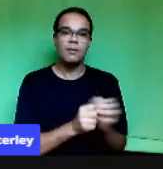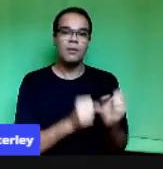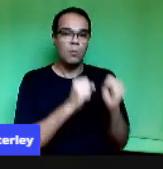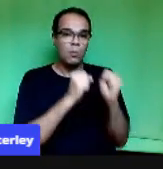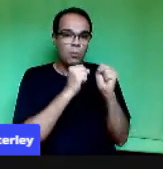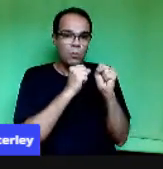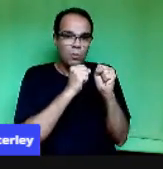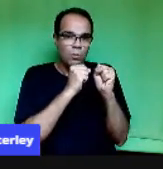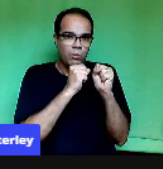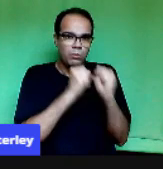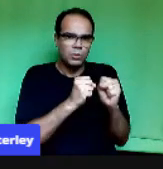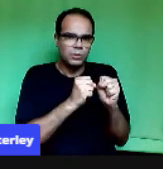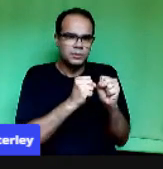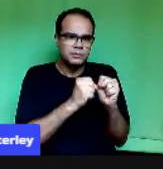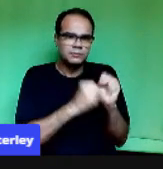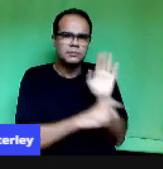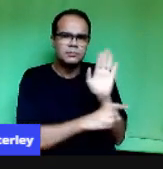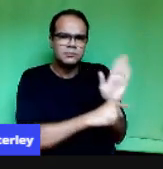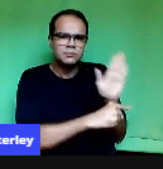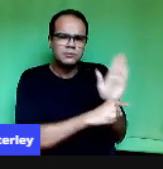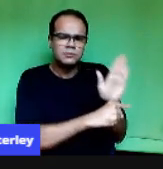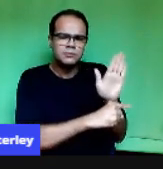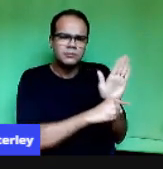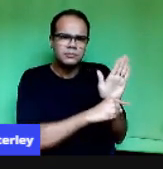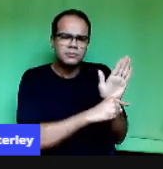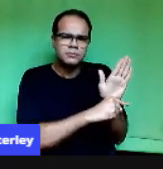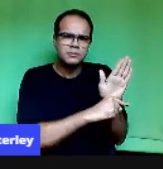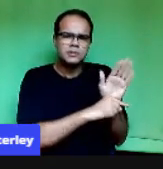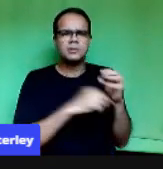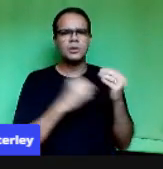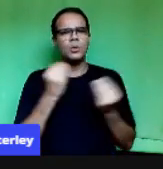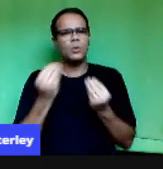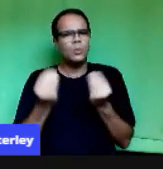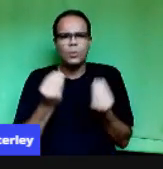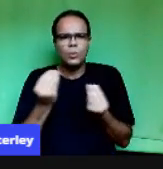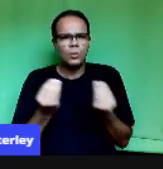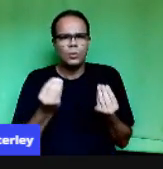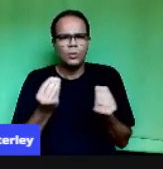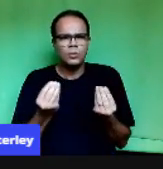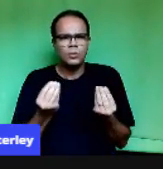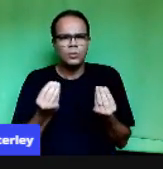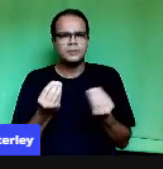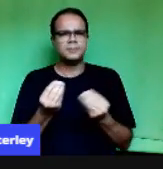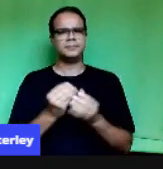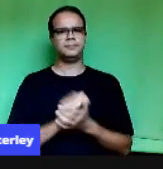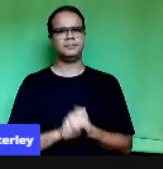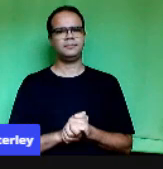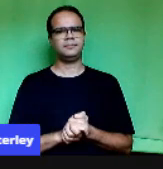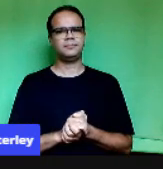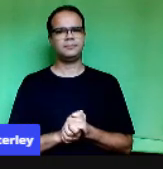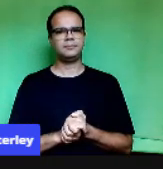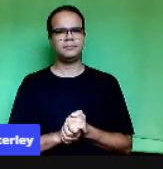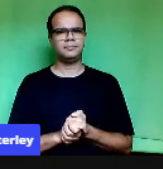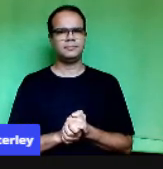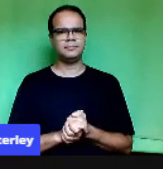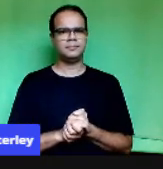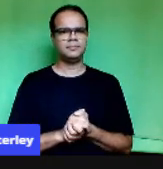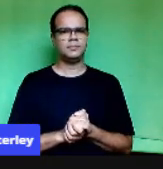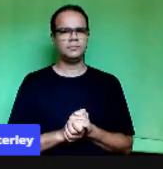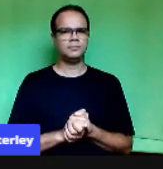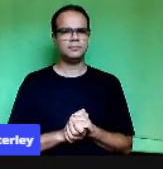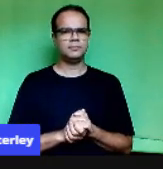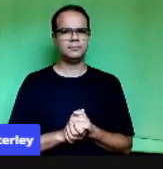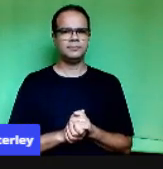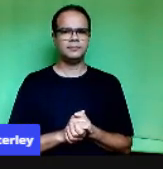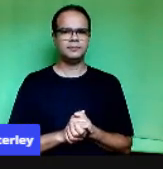contribuir como? Eu sempre acredito, e agora eu apresento para você a visão de Lopes, que eu acho muito interessante, né?